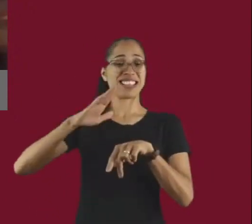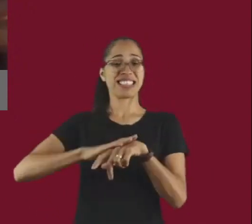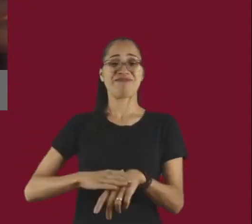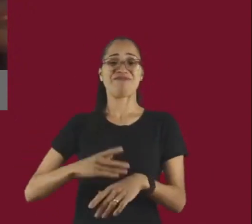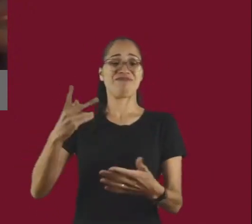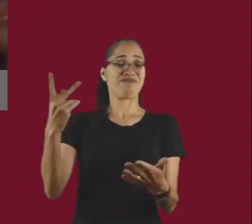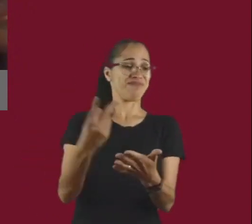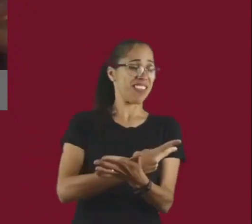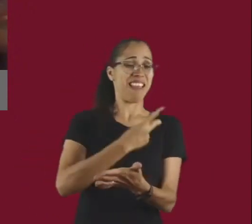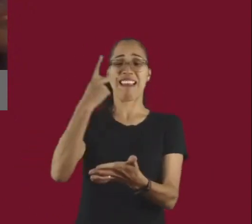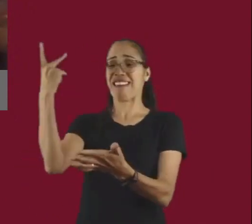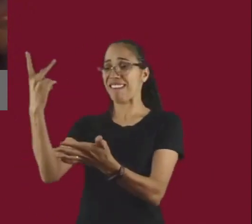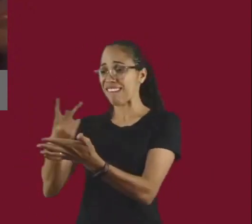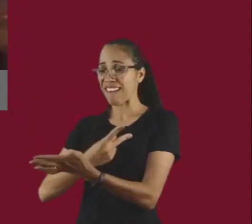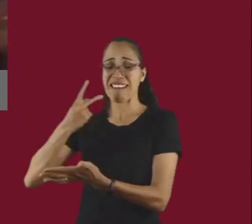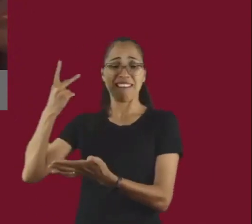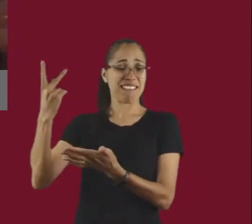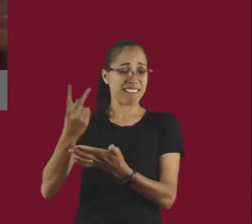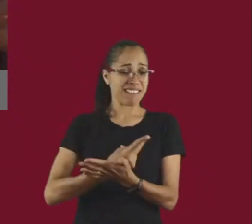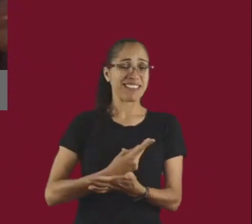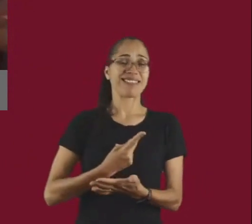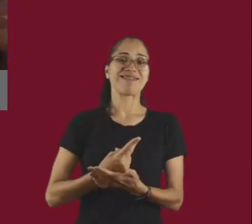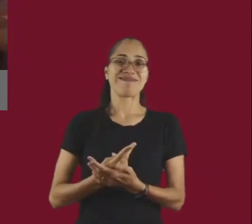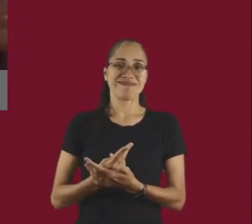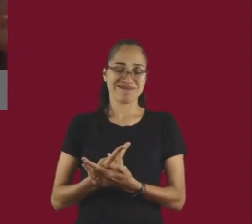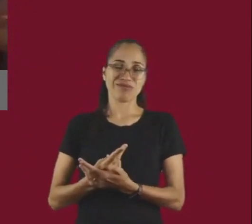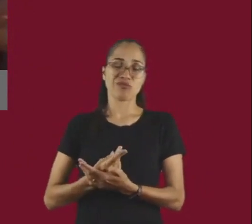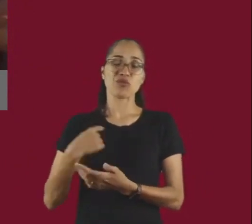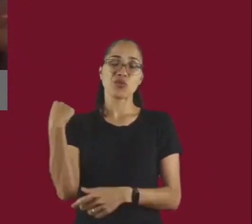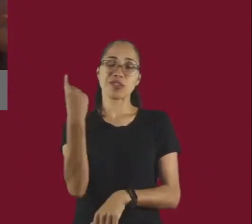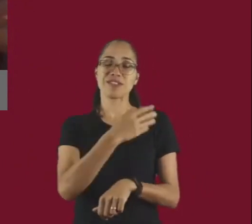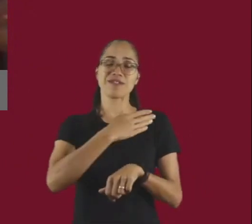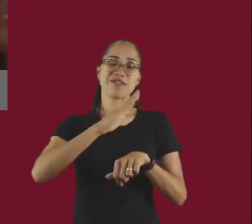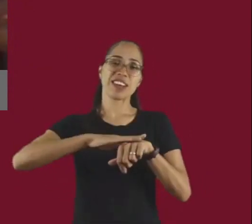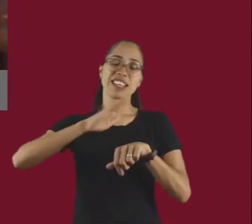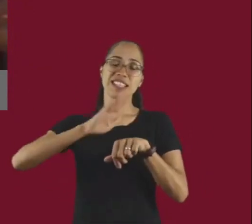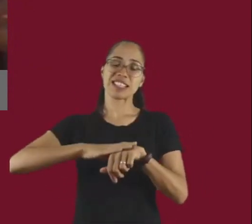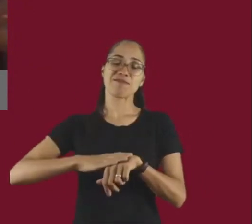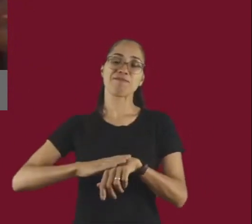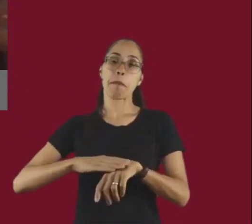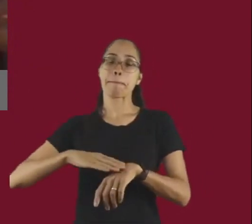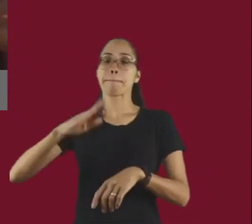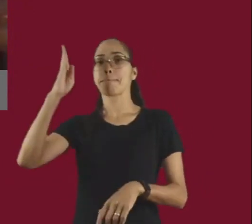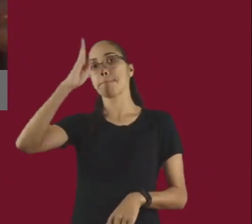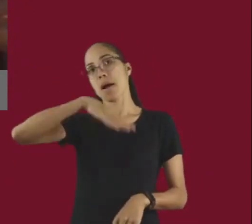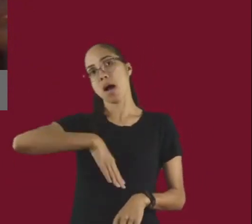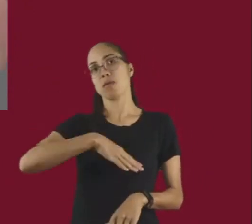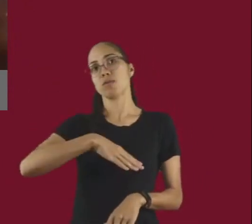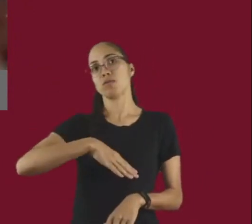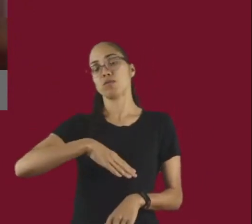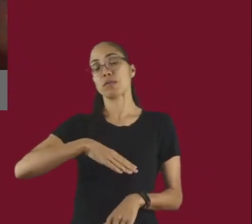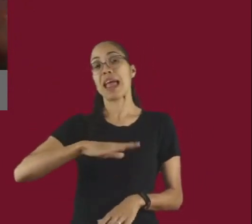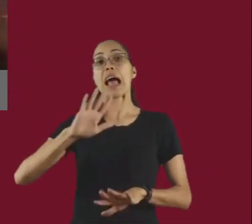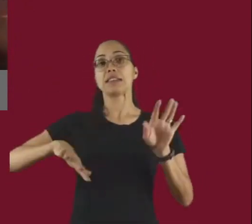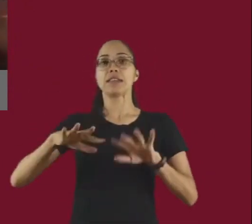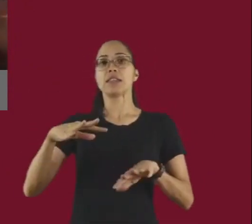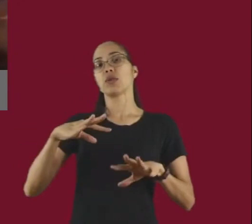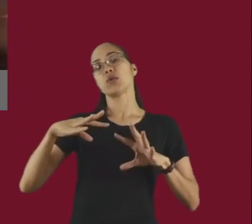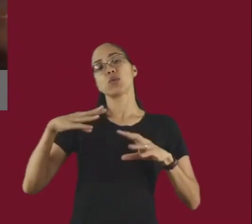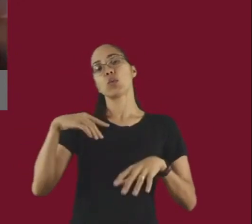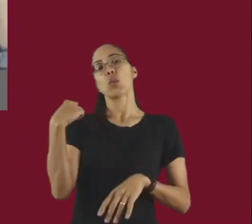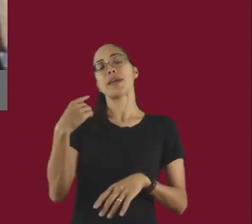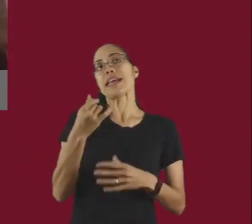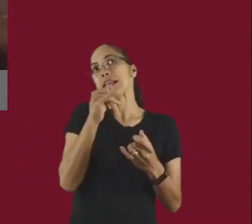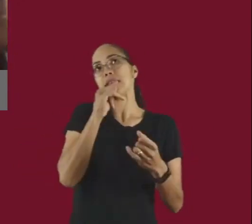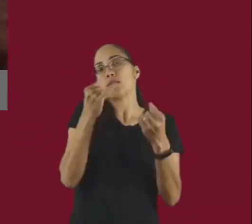E como a gente faz mal. Mas aí, quando eu falo a gente faz mal, eu preciso abrir um